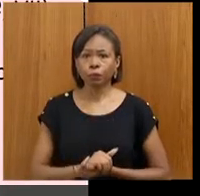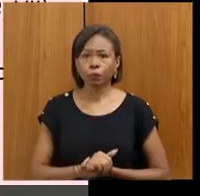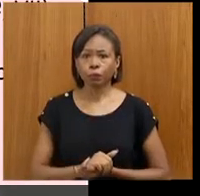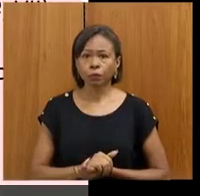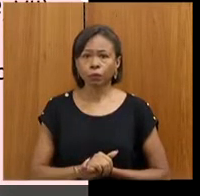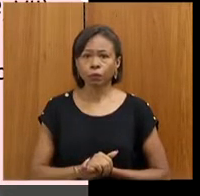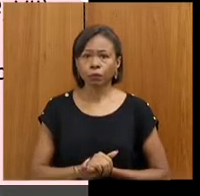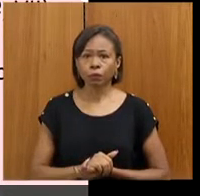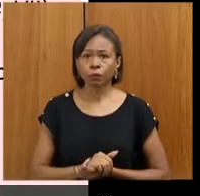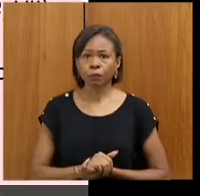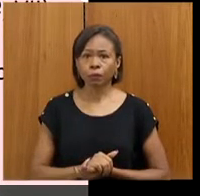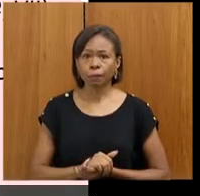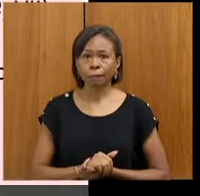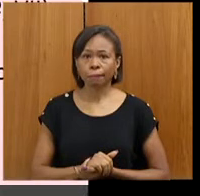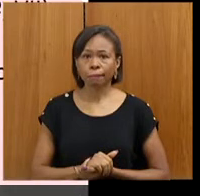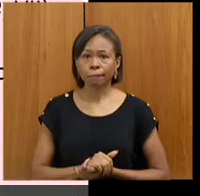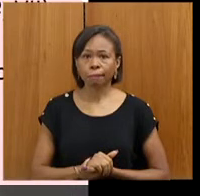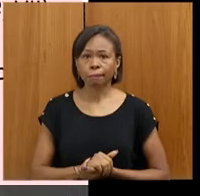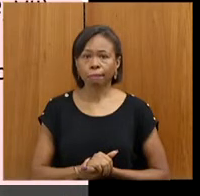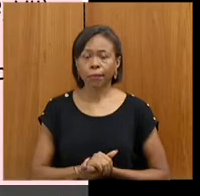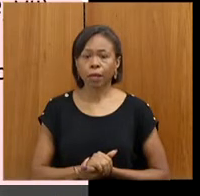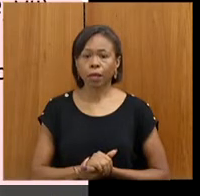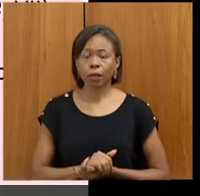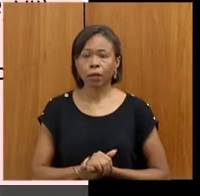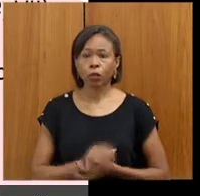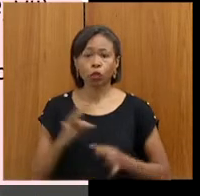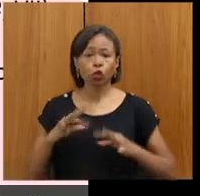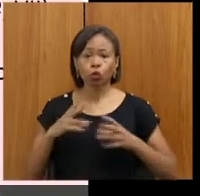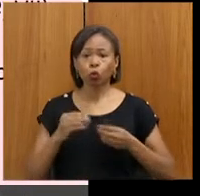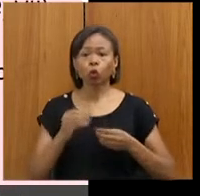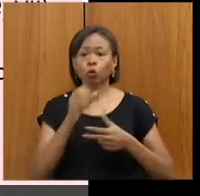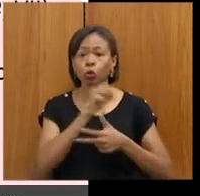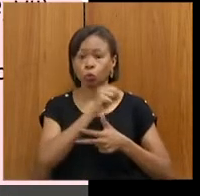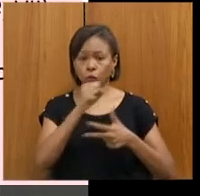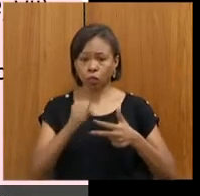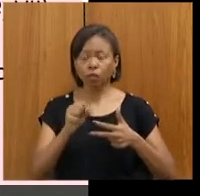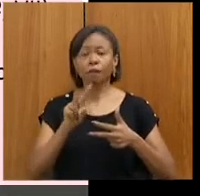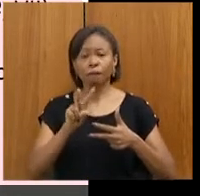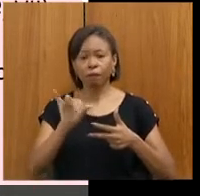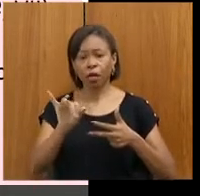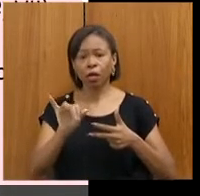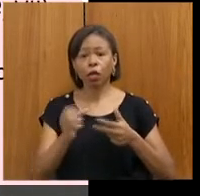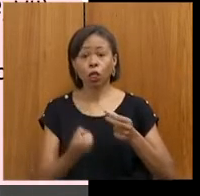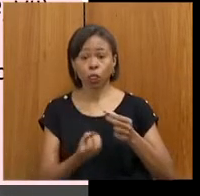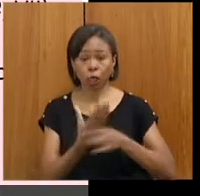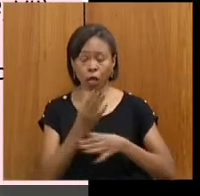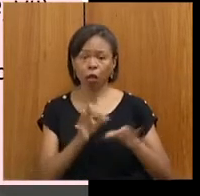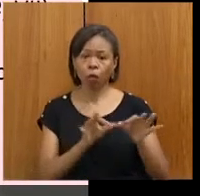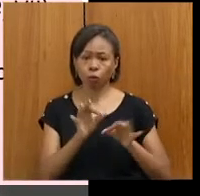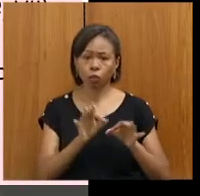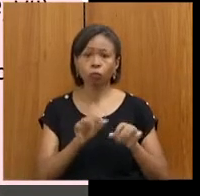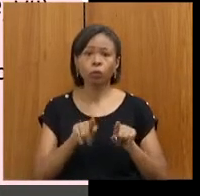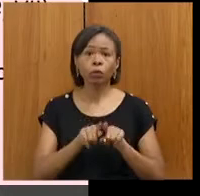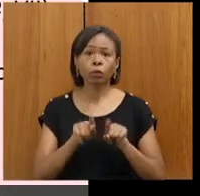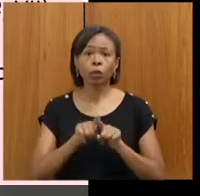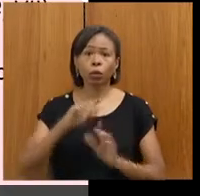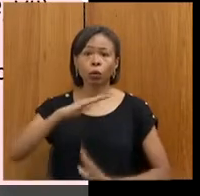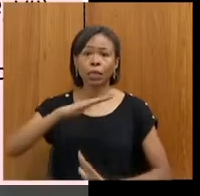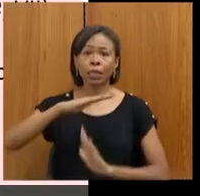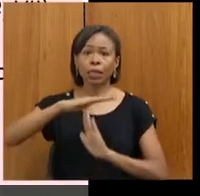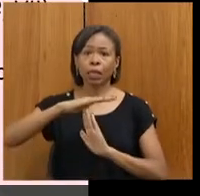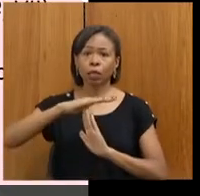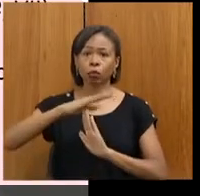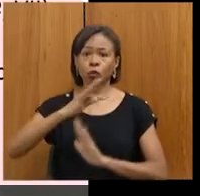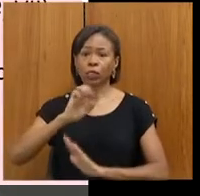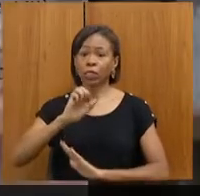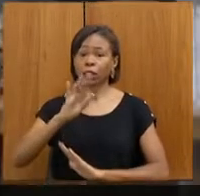comitê que têm todos os poderes fazem partes farão parte da elaboração do plano o teto de gastos é universal